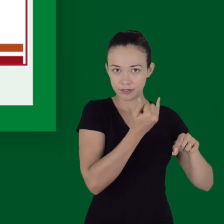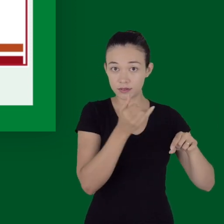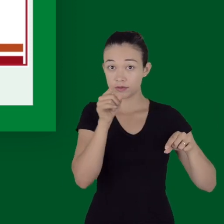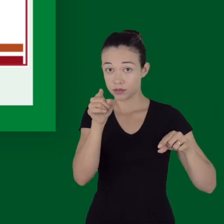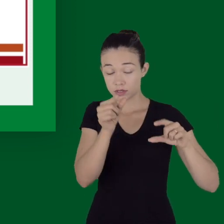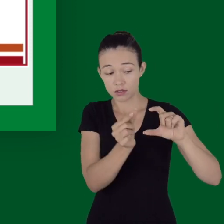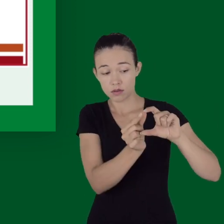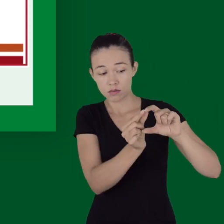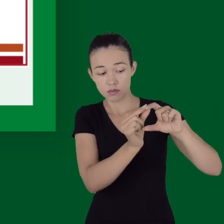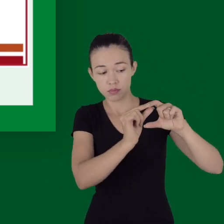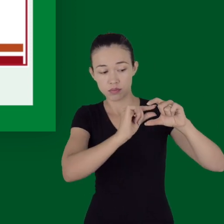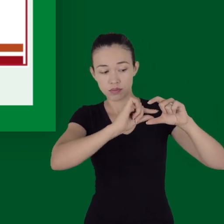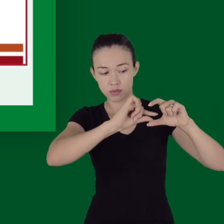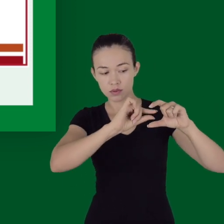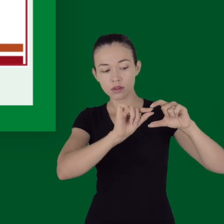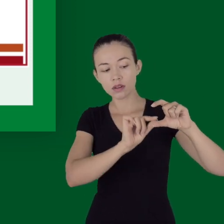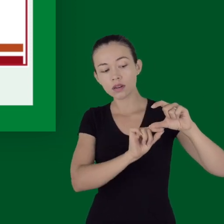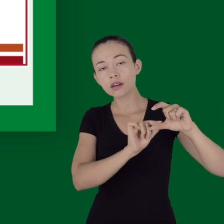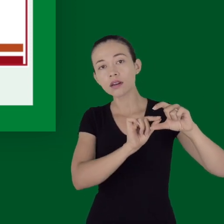fazer a regulação dele, né?